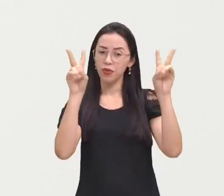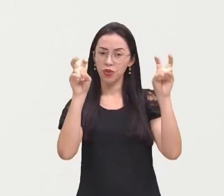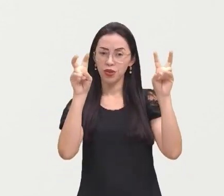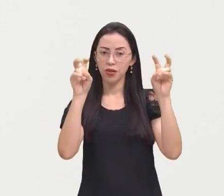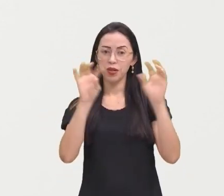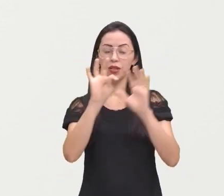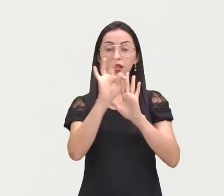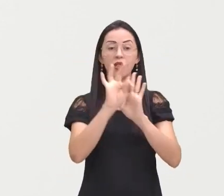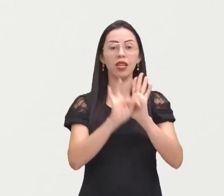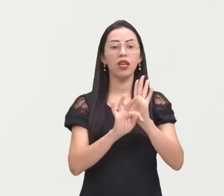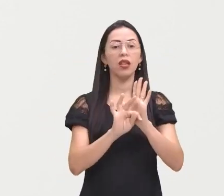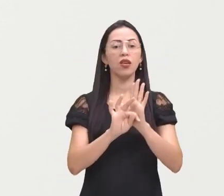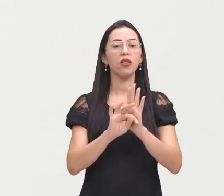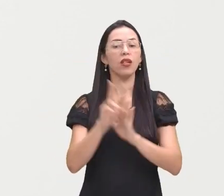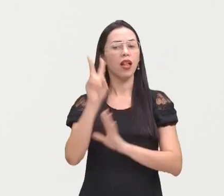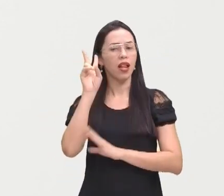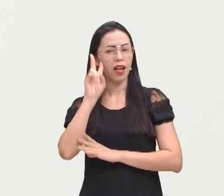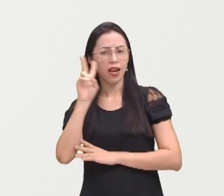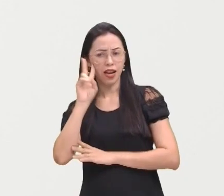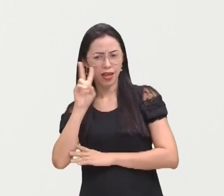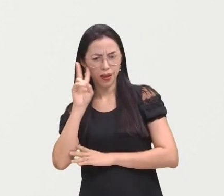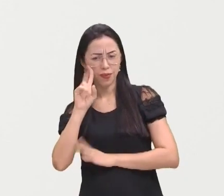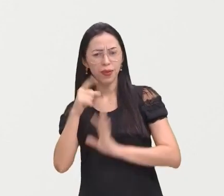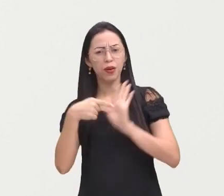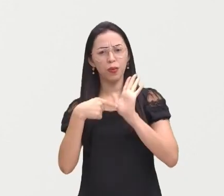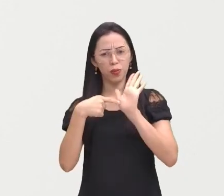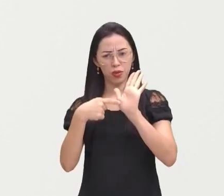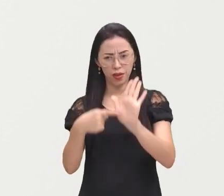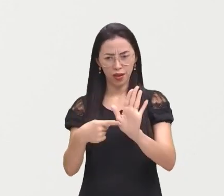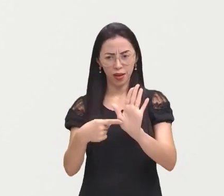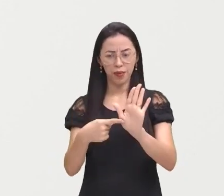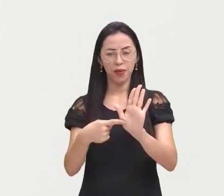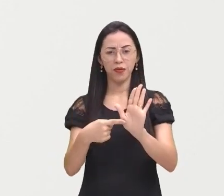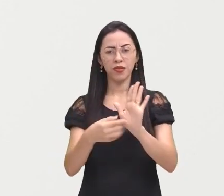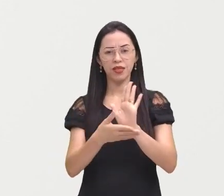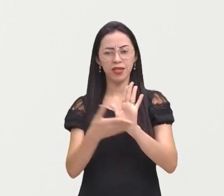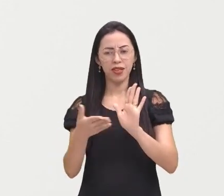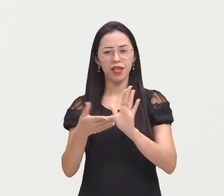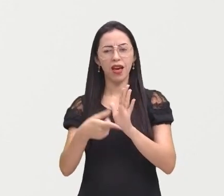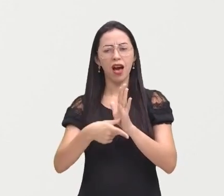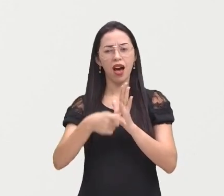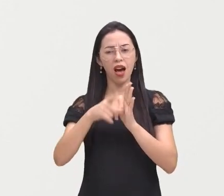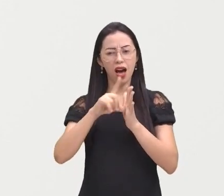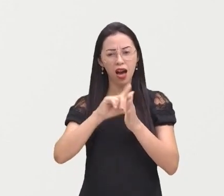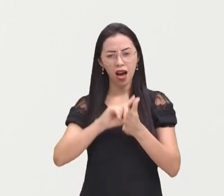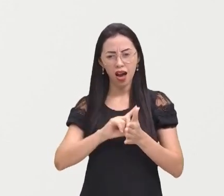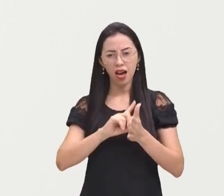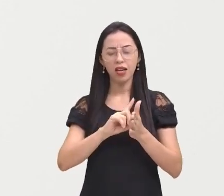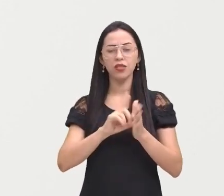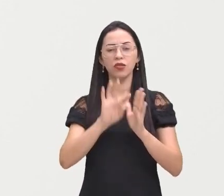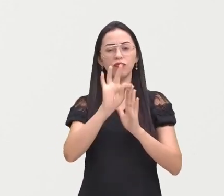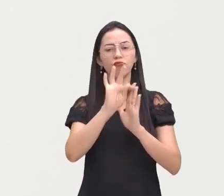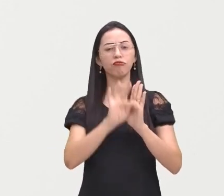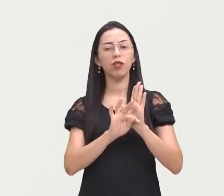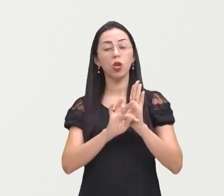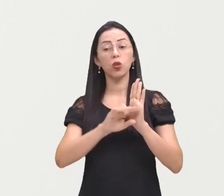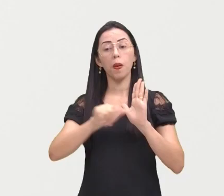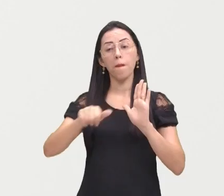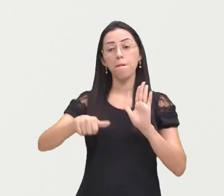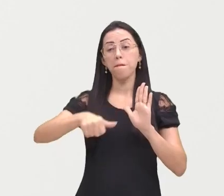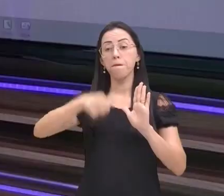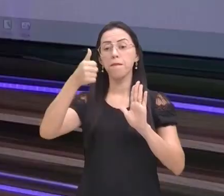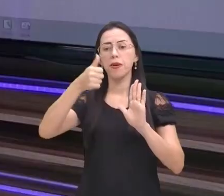Amazônia. Vocês se lembram que eu mostrei para vocês logo no início, na primeira linha, que o título